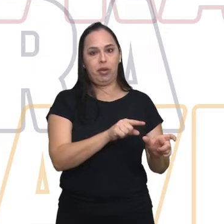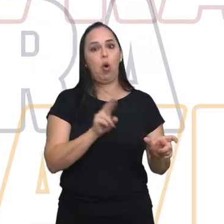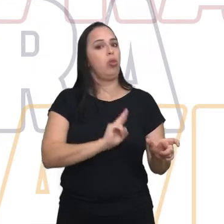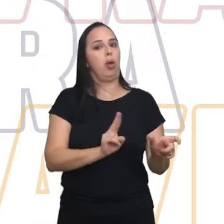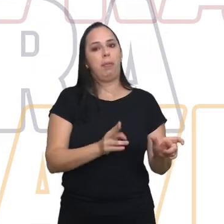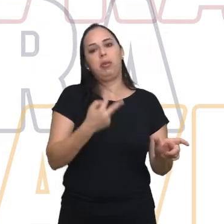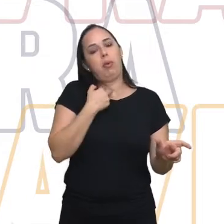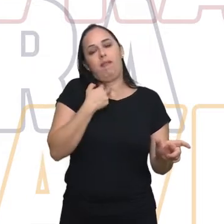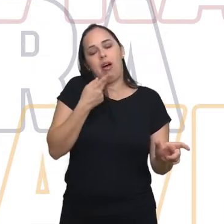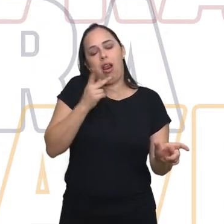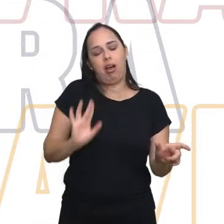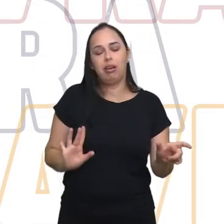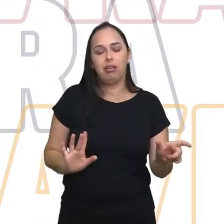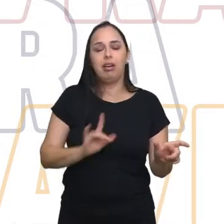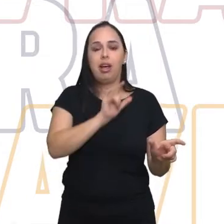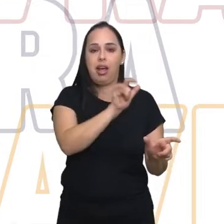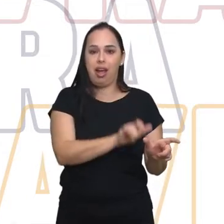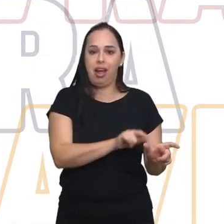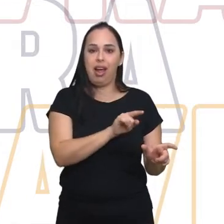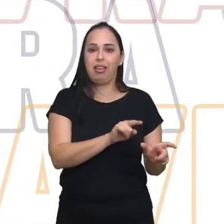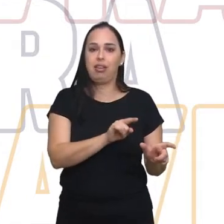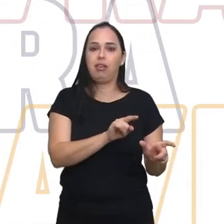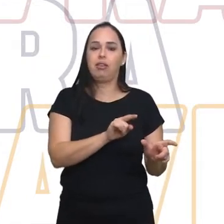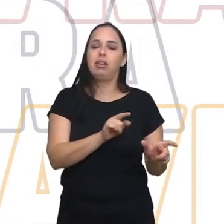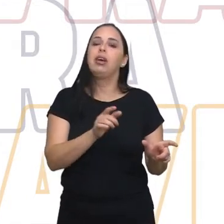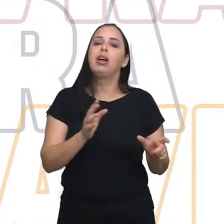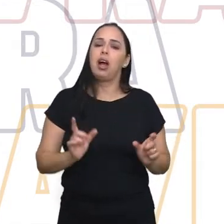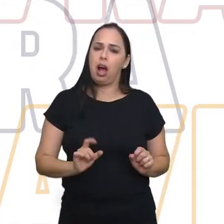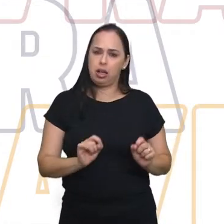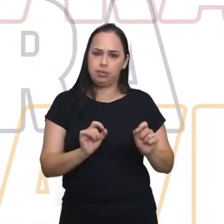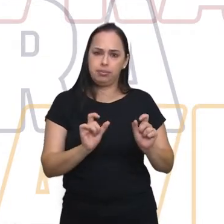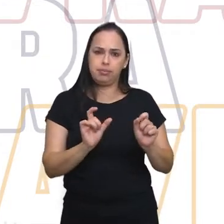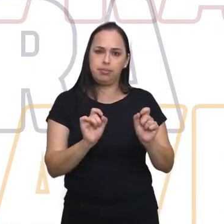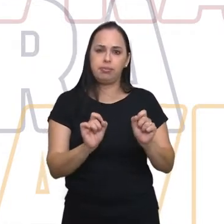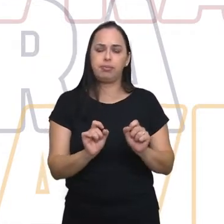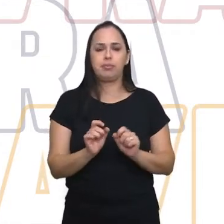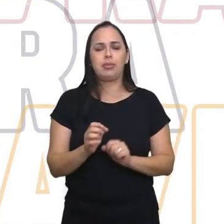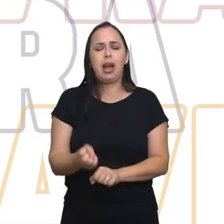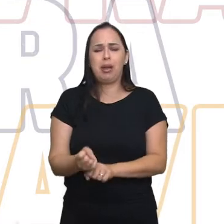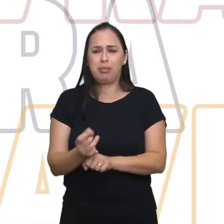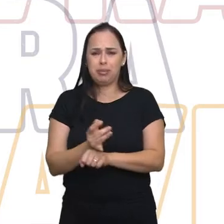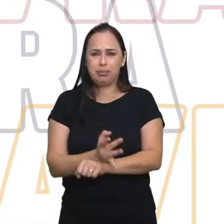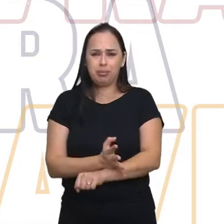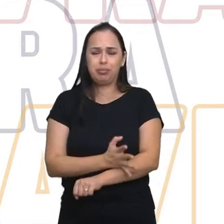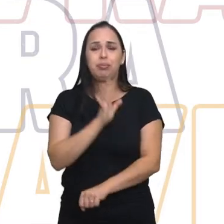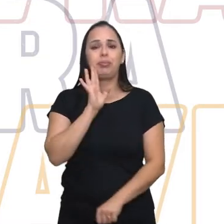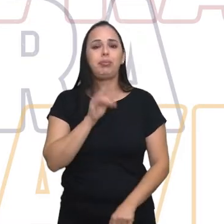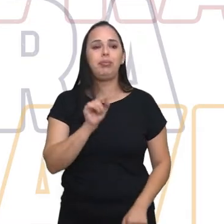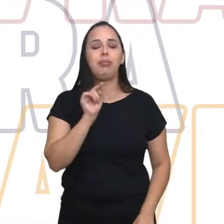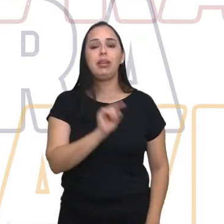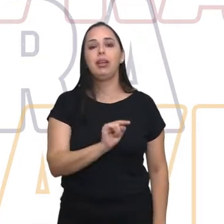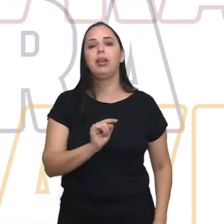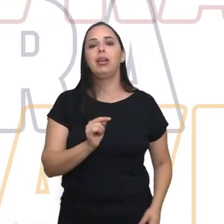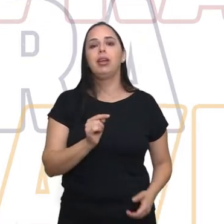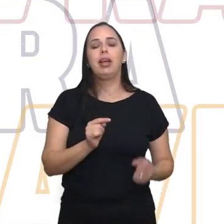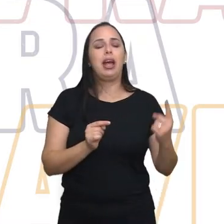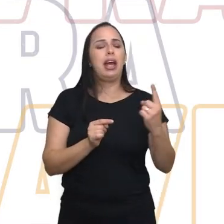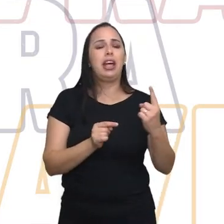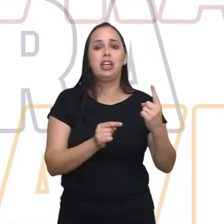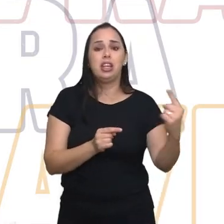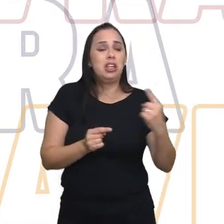nome. Ele teve câncer de intestino. É muito emocionante. E durante o tratamento dele,